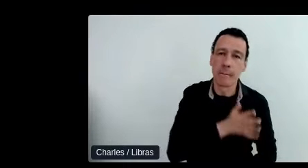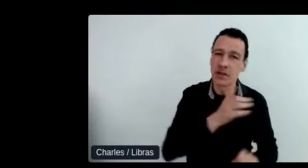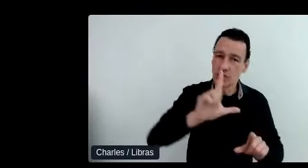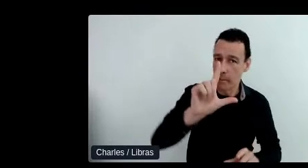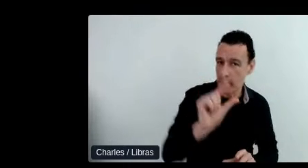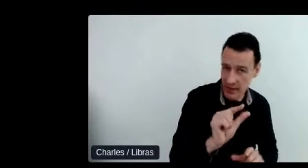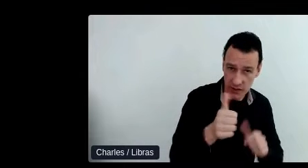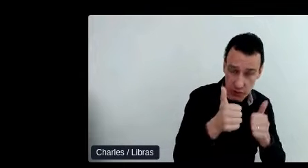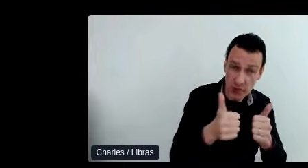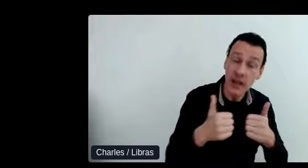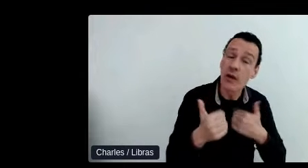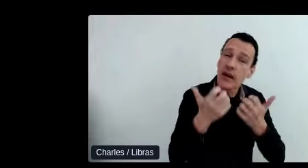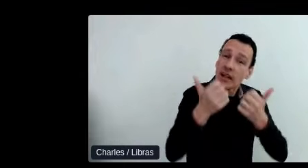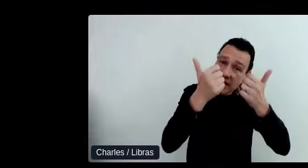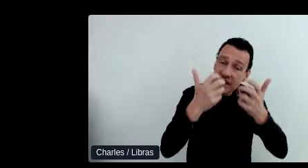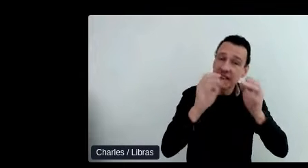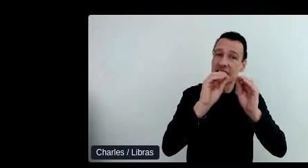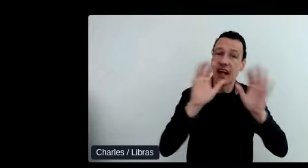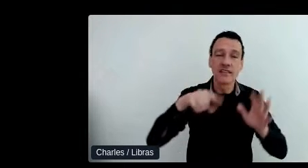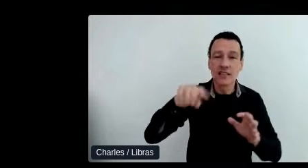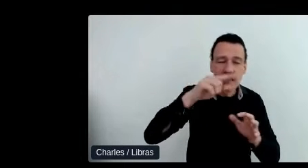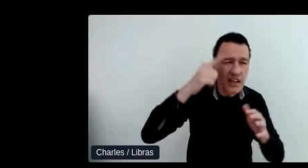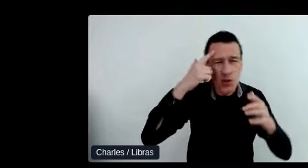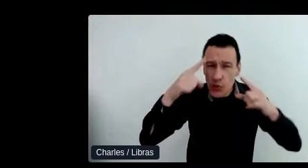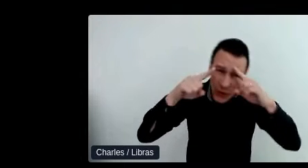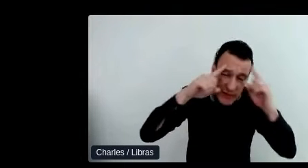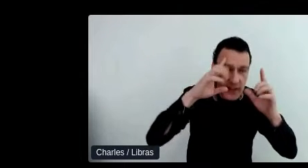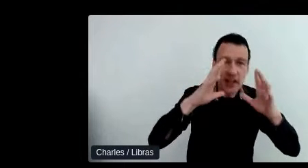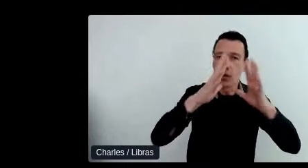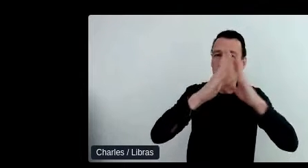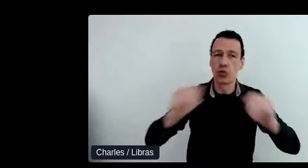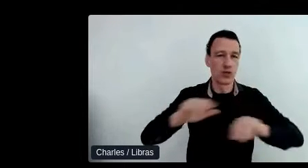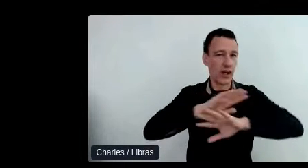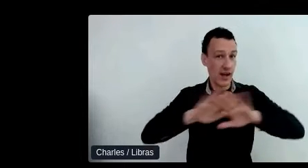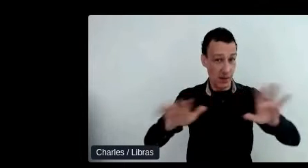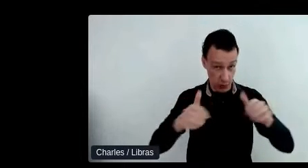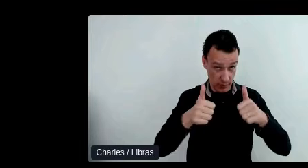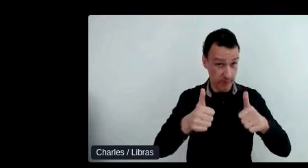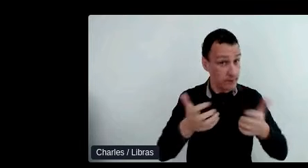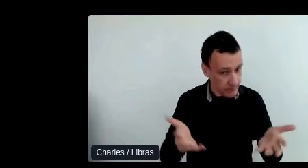mundo de alguma maneira. Pode passar.